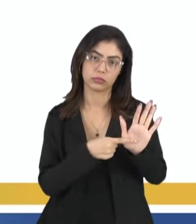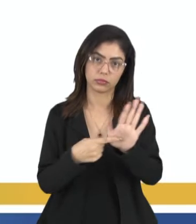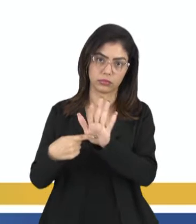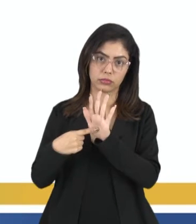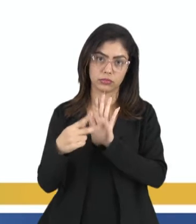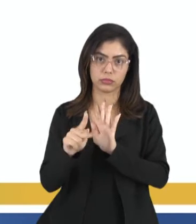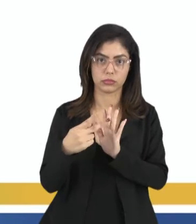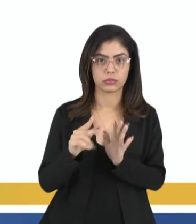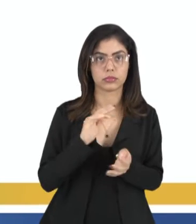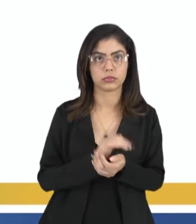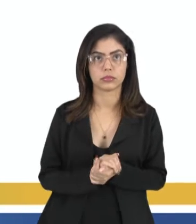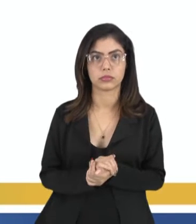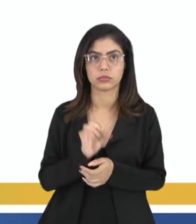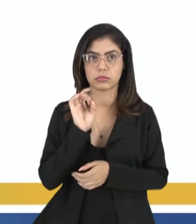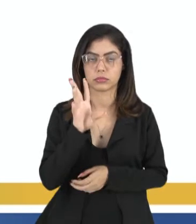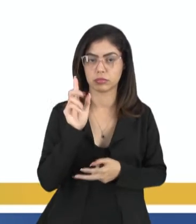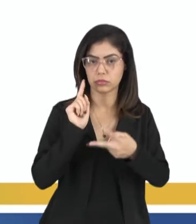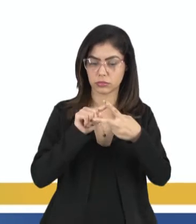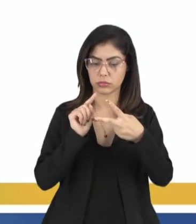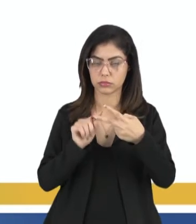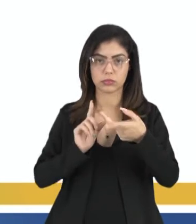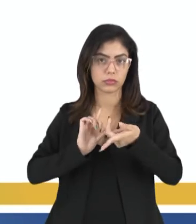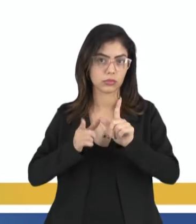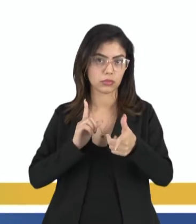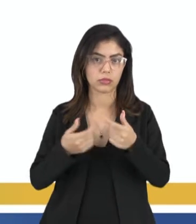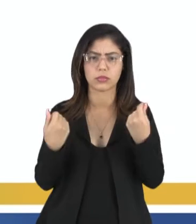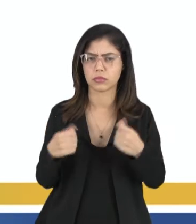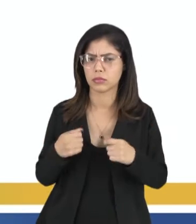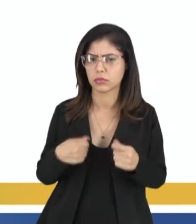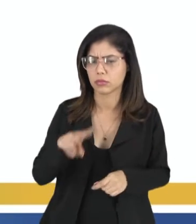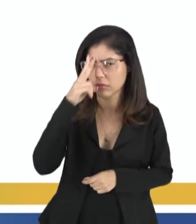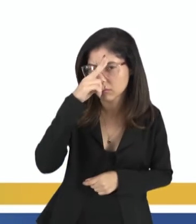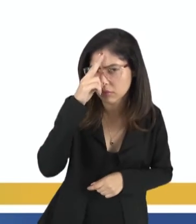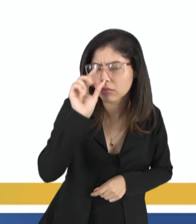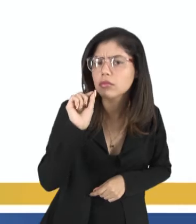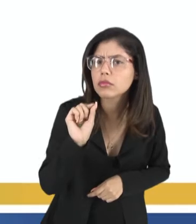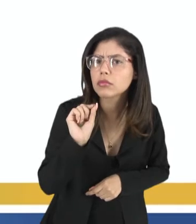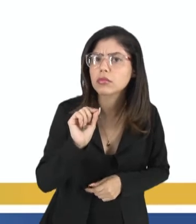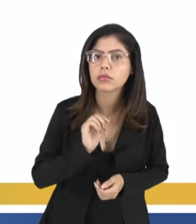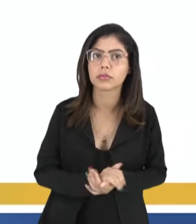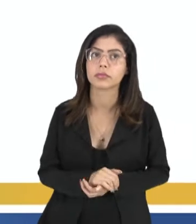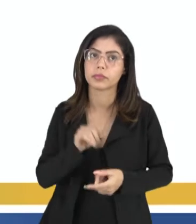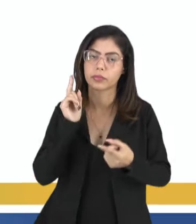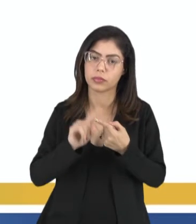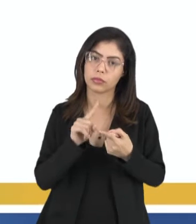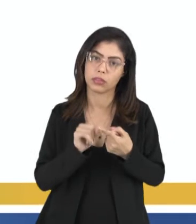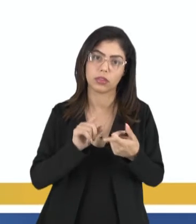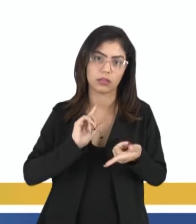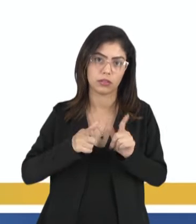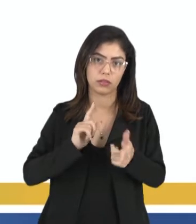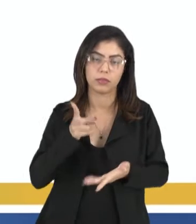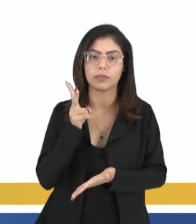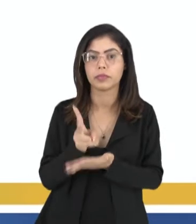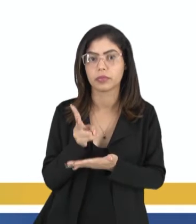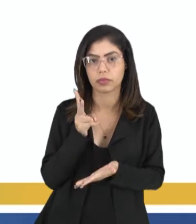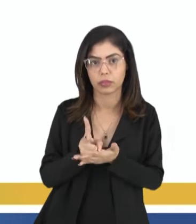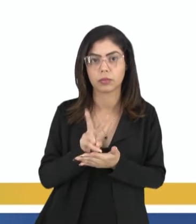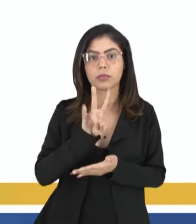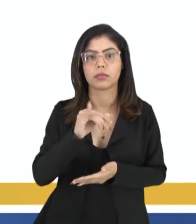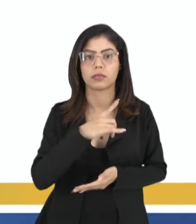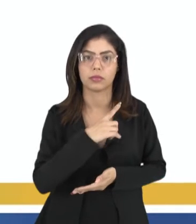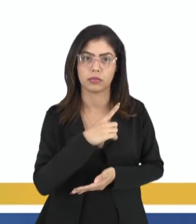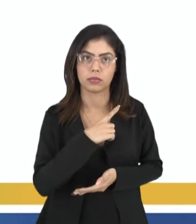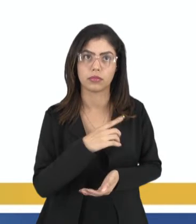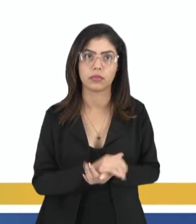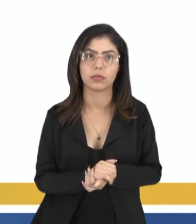dele for representado por duas letras, o que a gente precisa lembrar? A primeira letra sempre vai ser